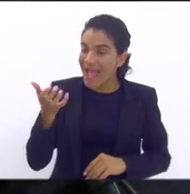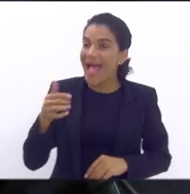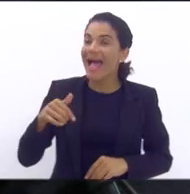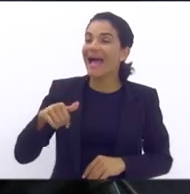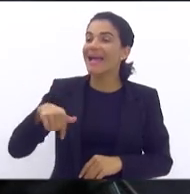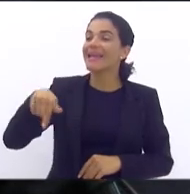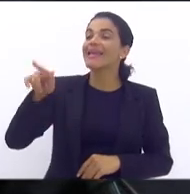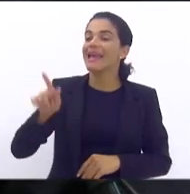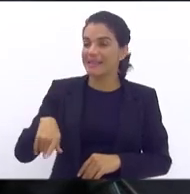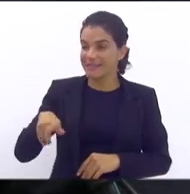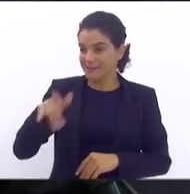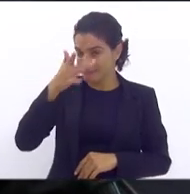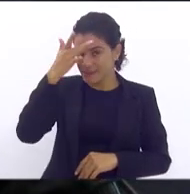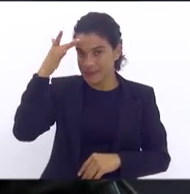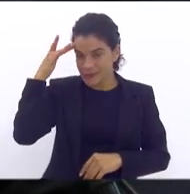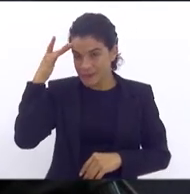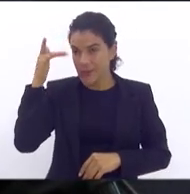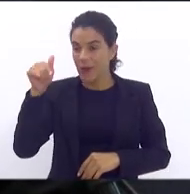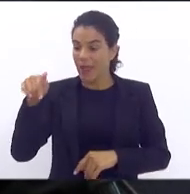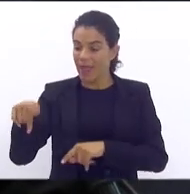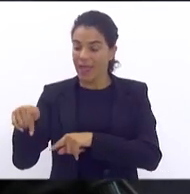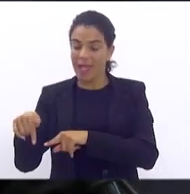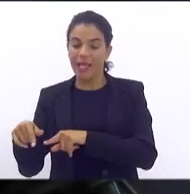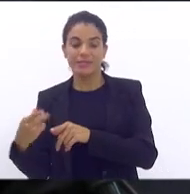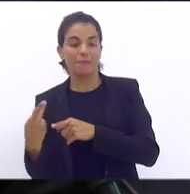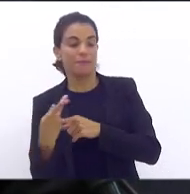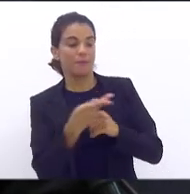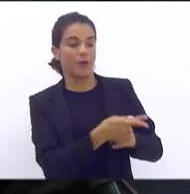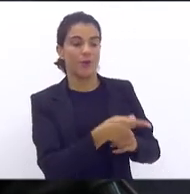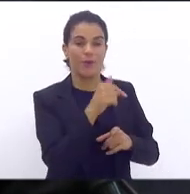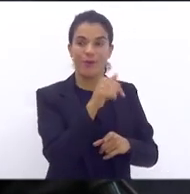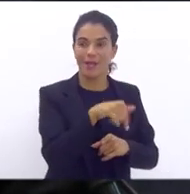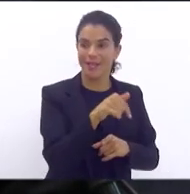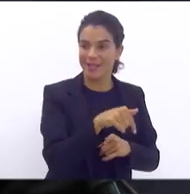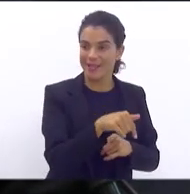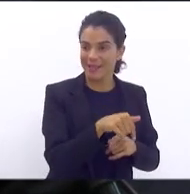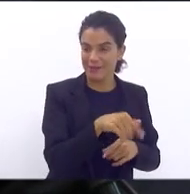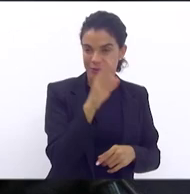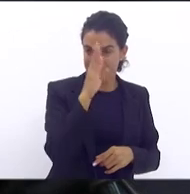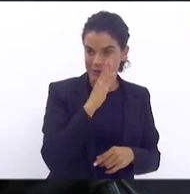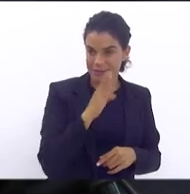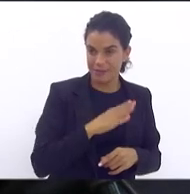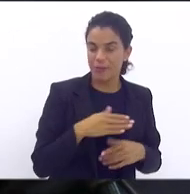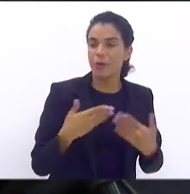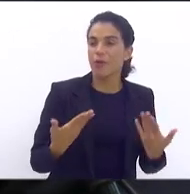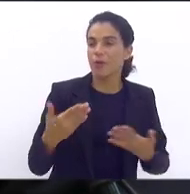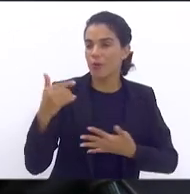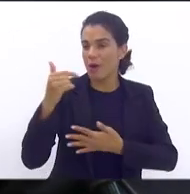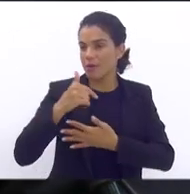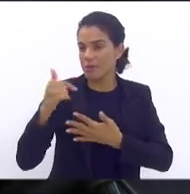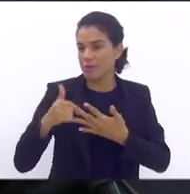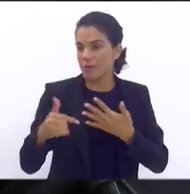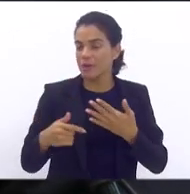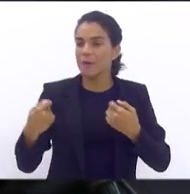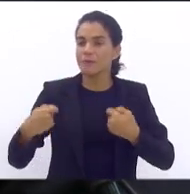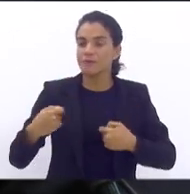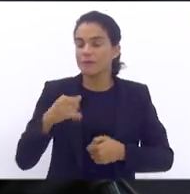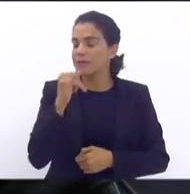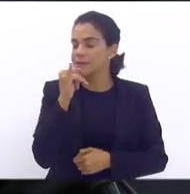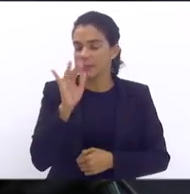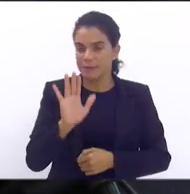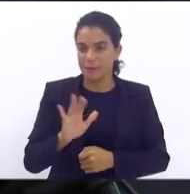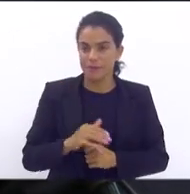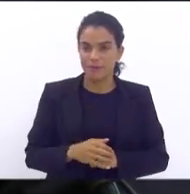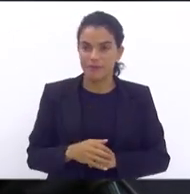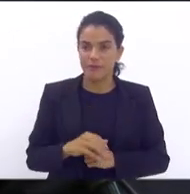quem essa agência se reputa em primeiro lugar e qual a hipótese dela ter essa necessidade. Por exemplo,